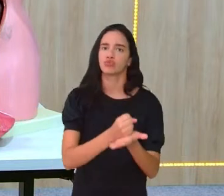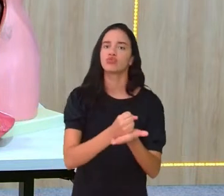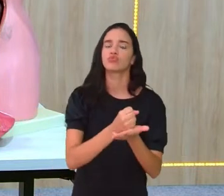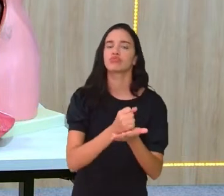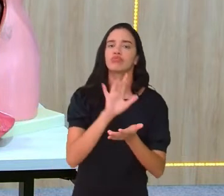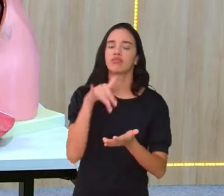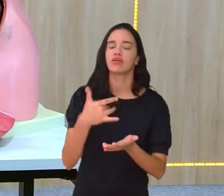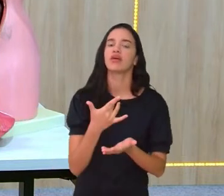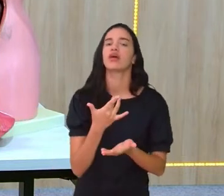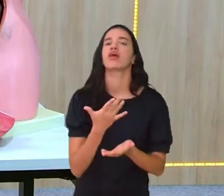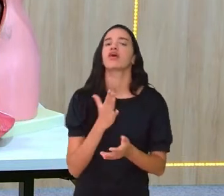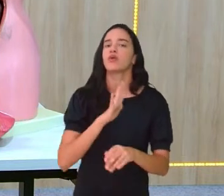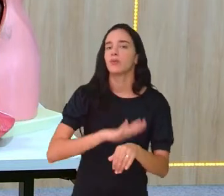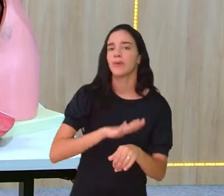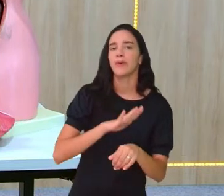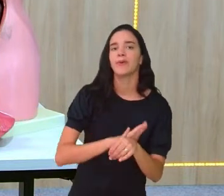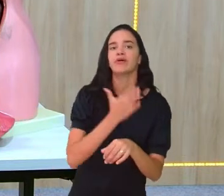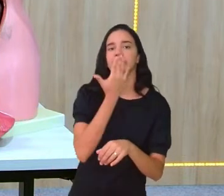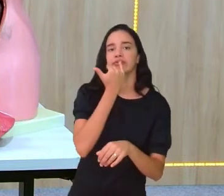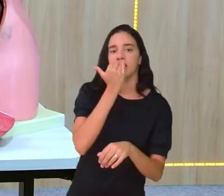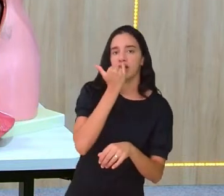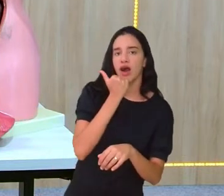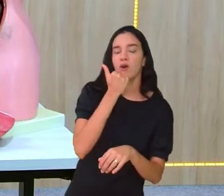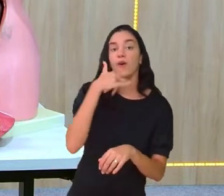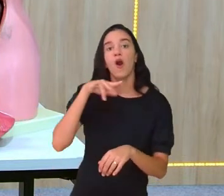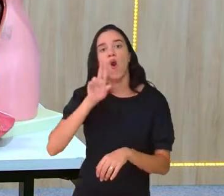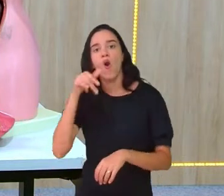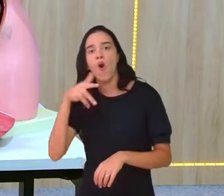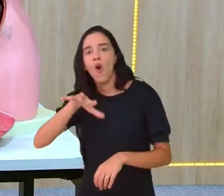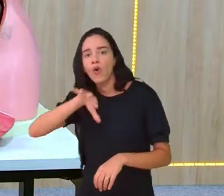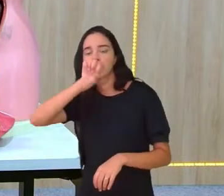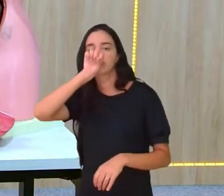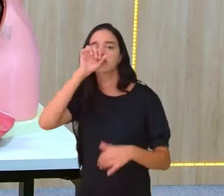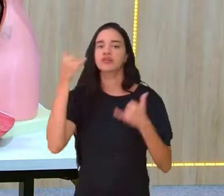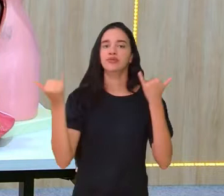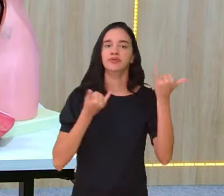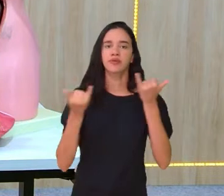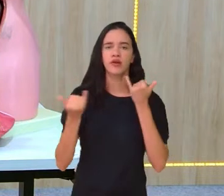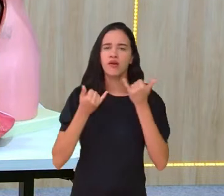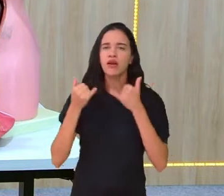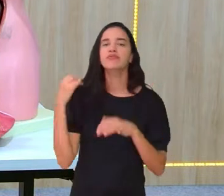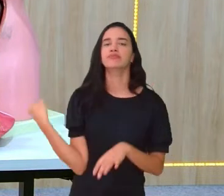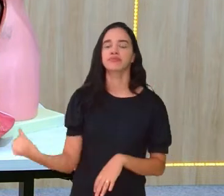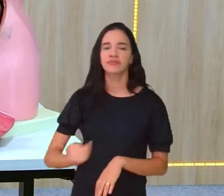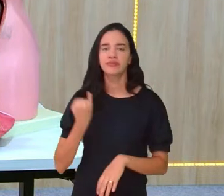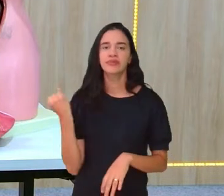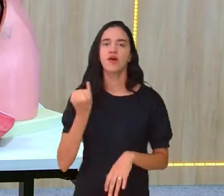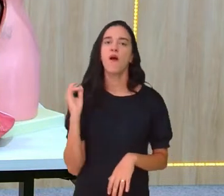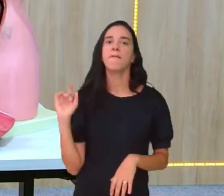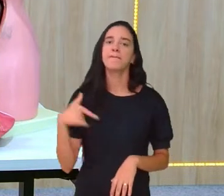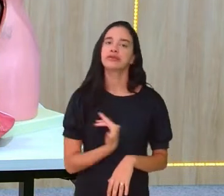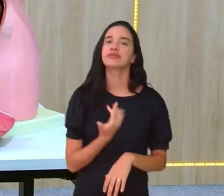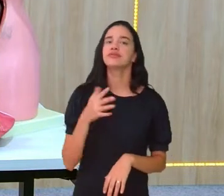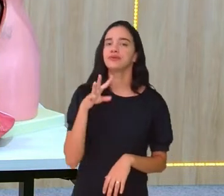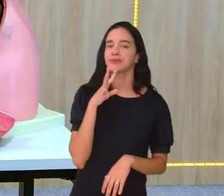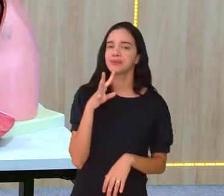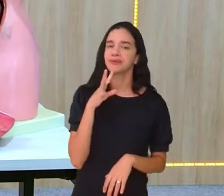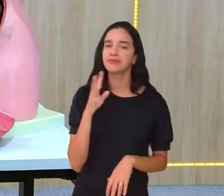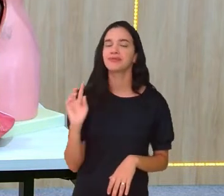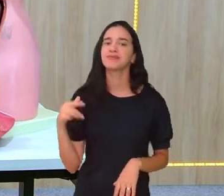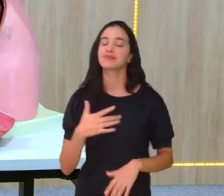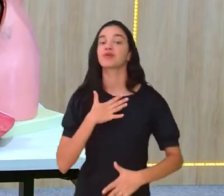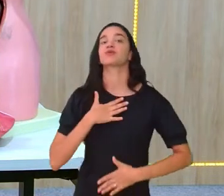vai passar ou que o alimento vai passar. Vejam quantas informações importantes para a gente conhecer em relação ao nosso